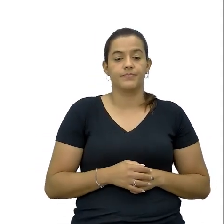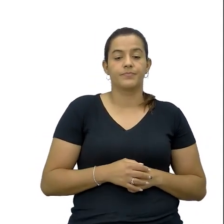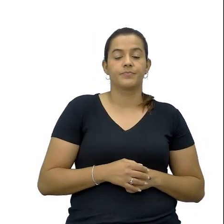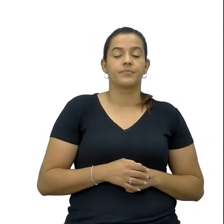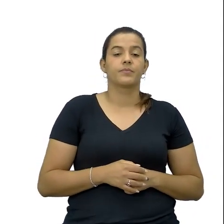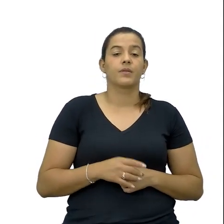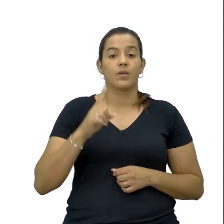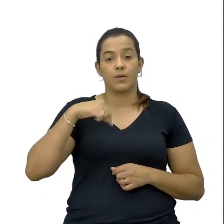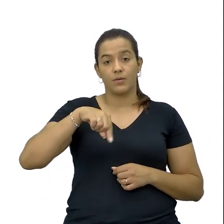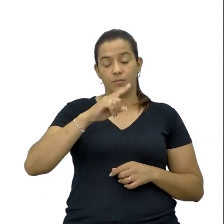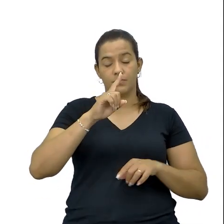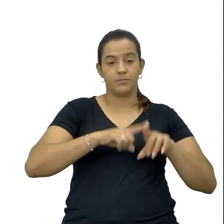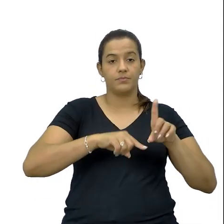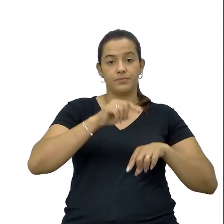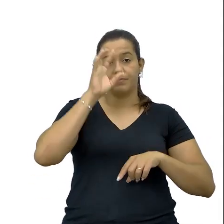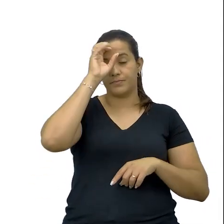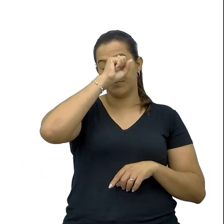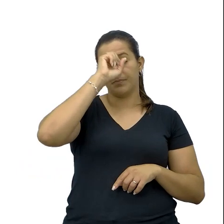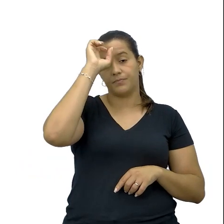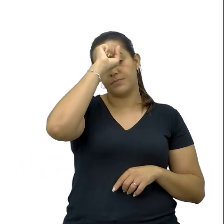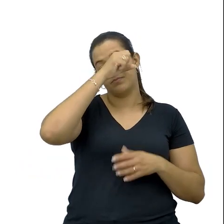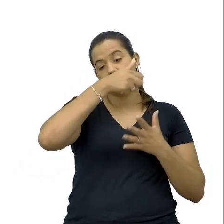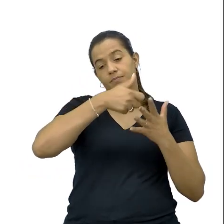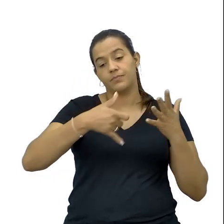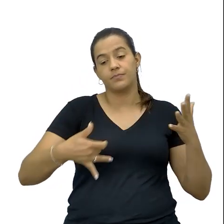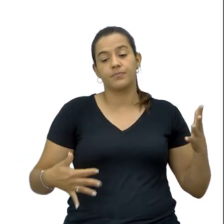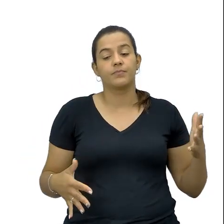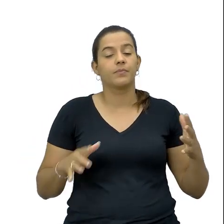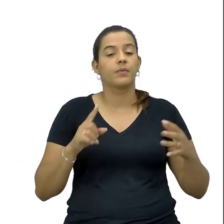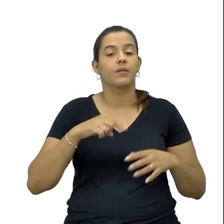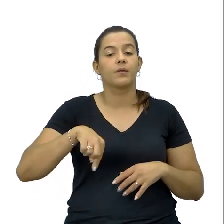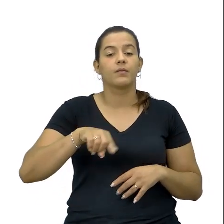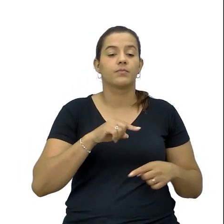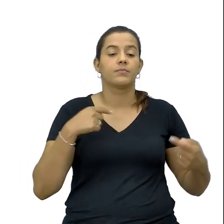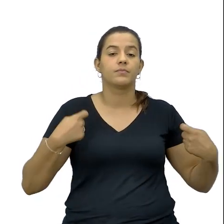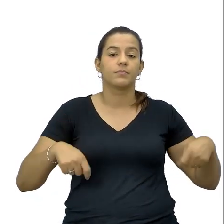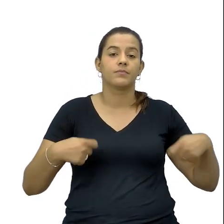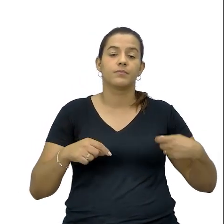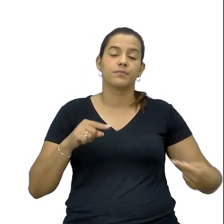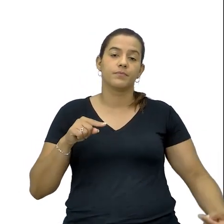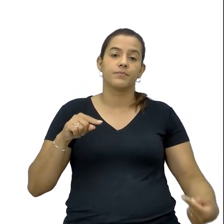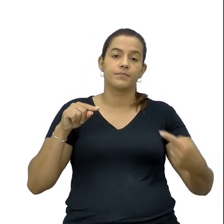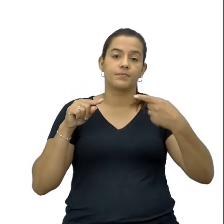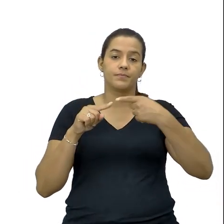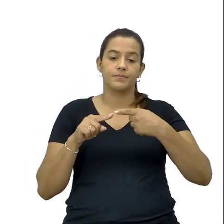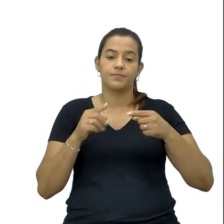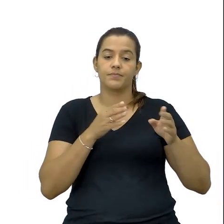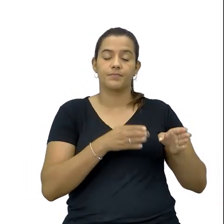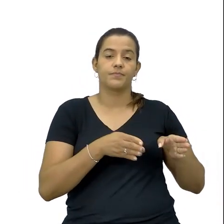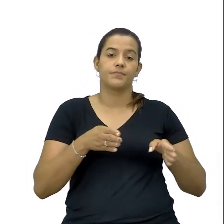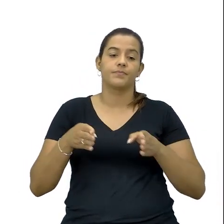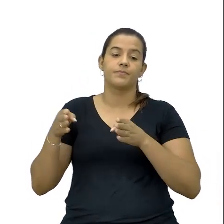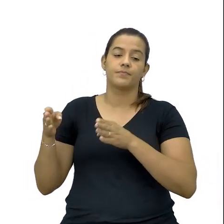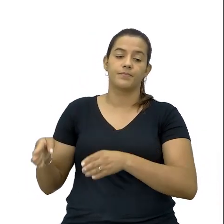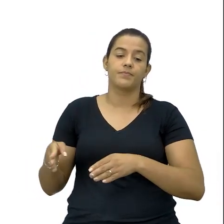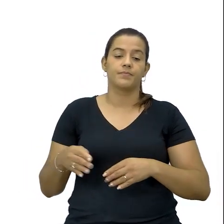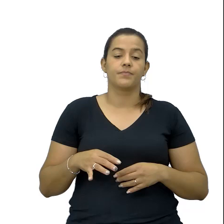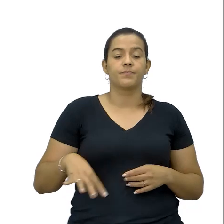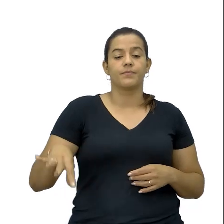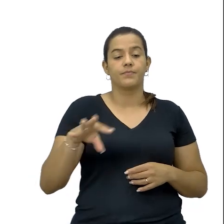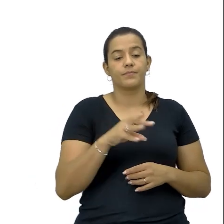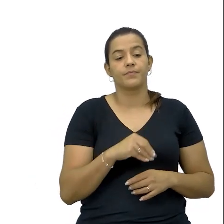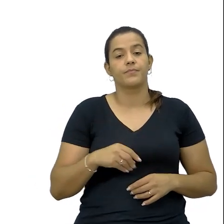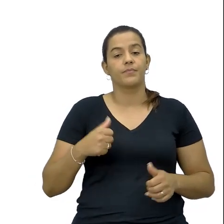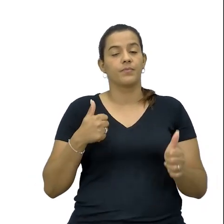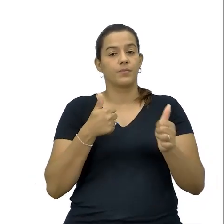de aprendizagem aqui, o descritor, é associar pares ordenados de números aos